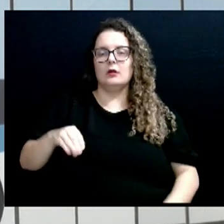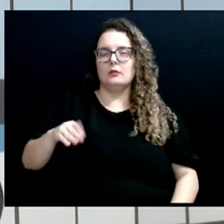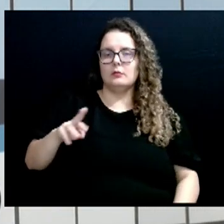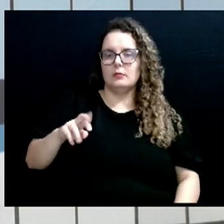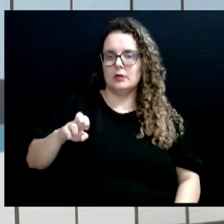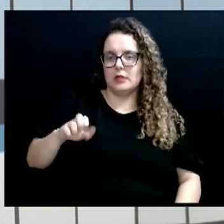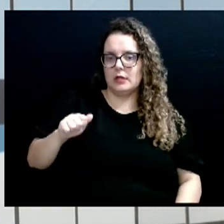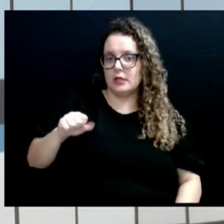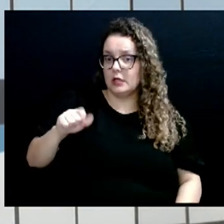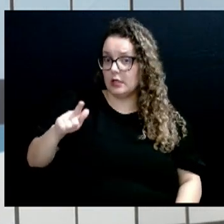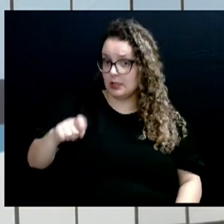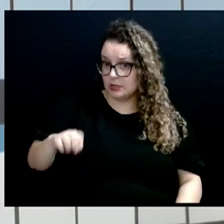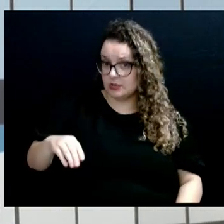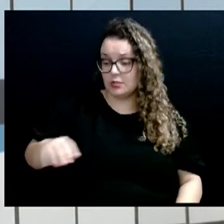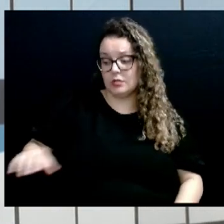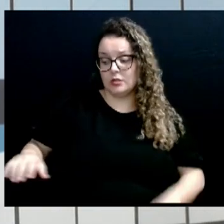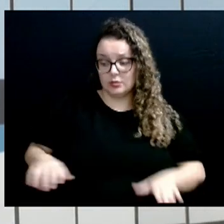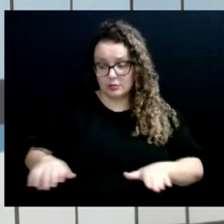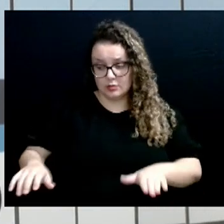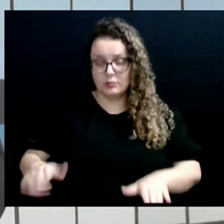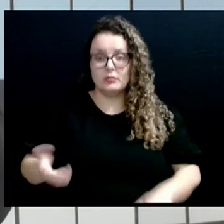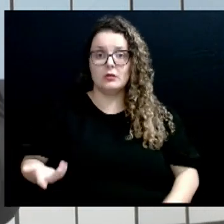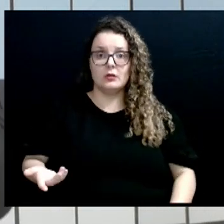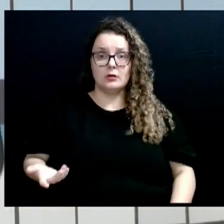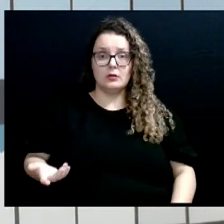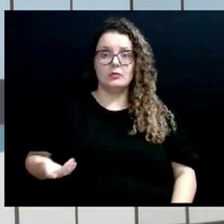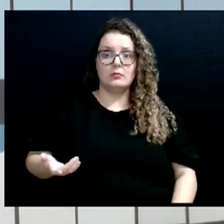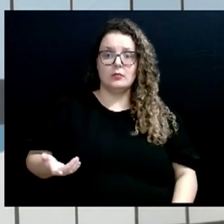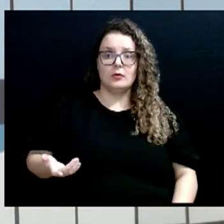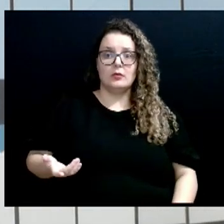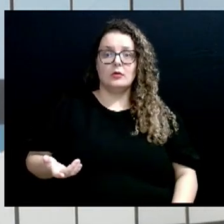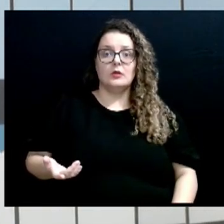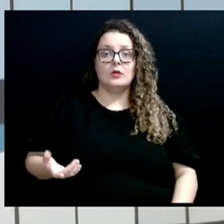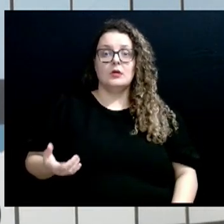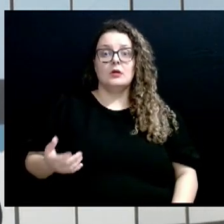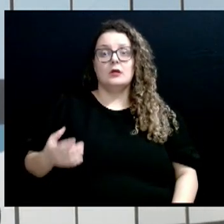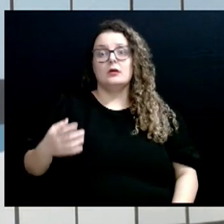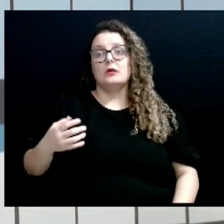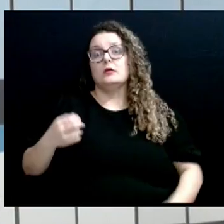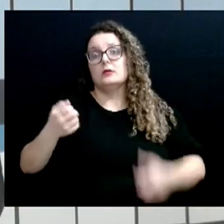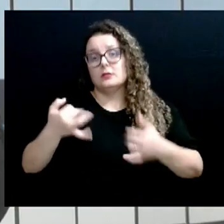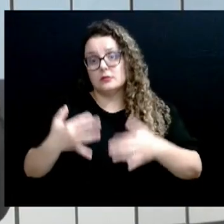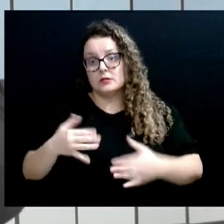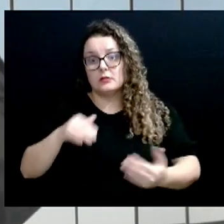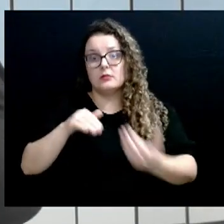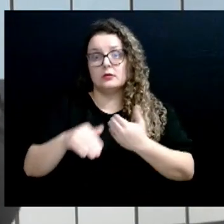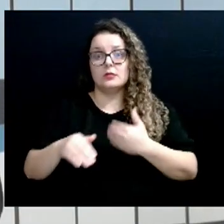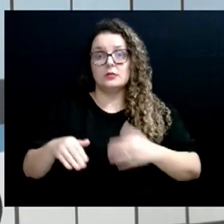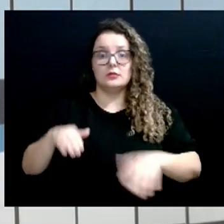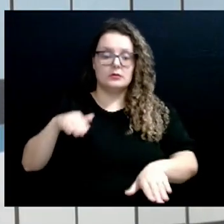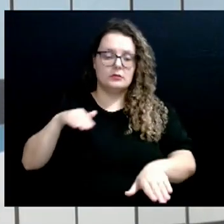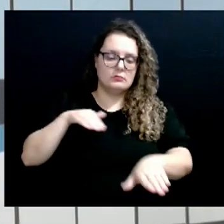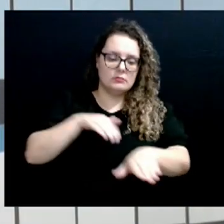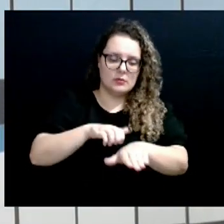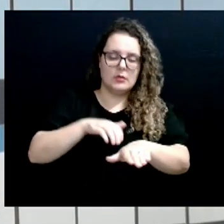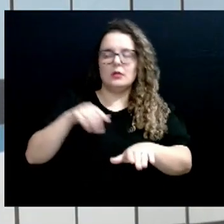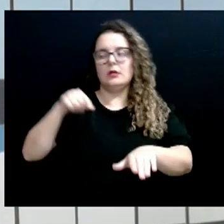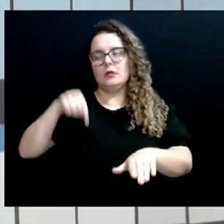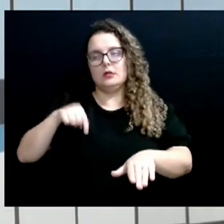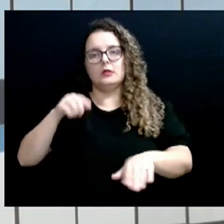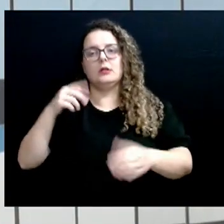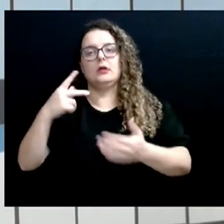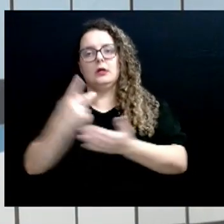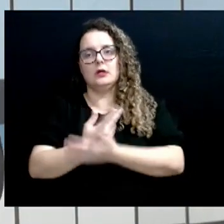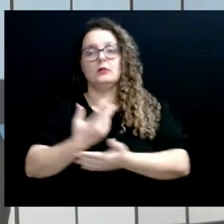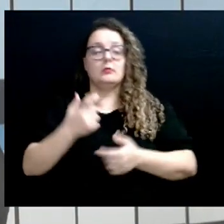e também a parte psicológica, né, ensinar, olha, se você está aqui, se alguém bater em você, esse é alguém que está errado, para a pessoa poder se soltar. Agora, se você não